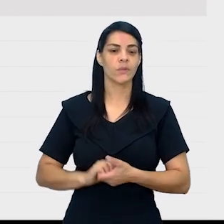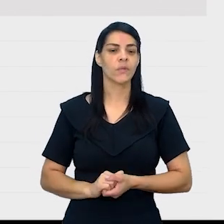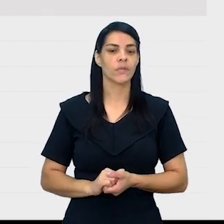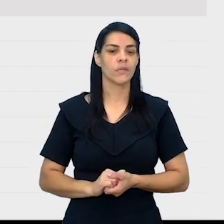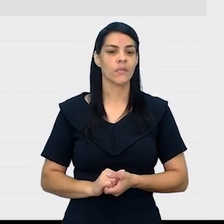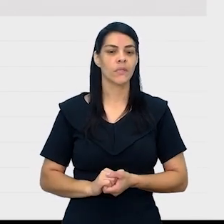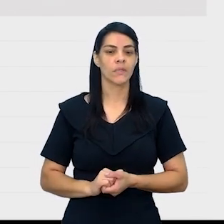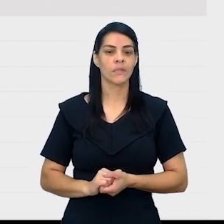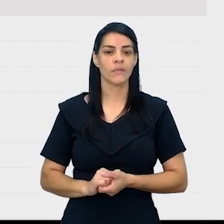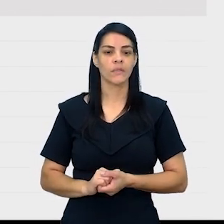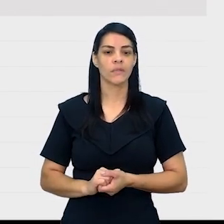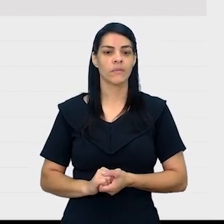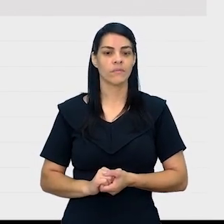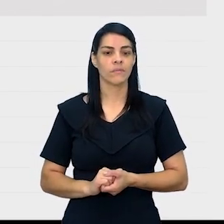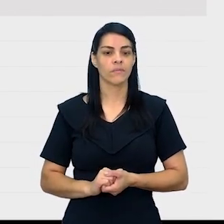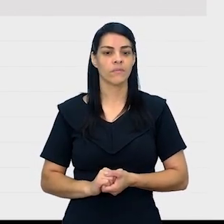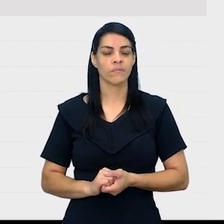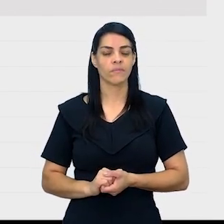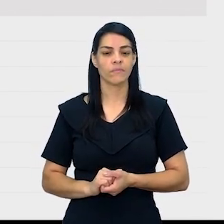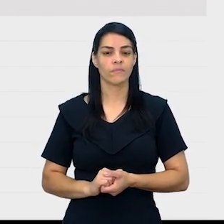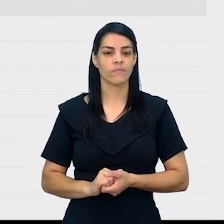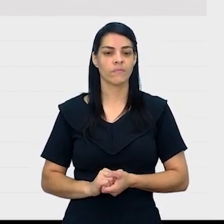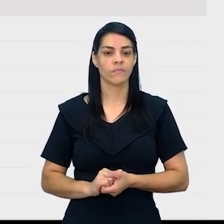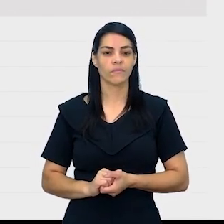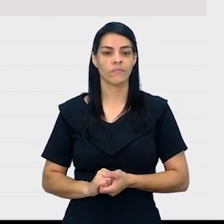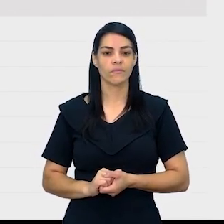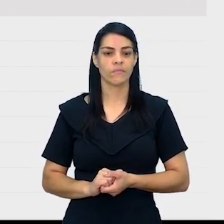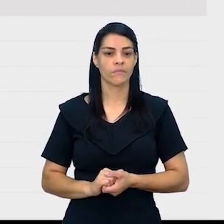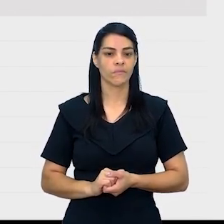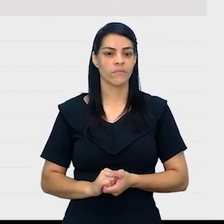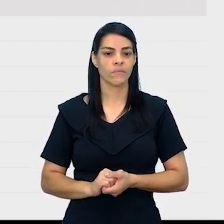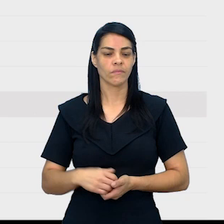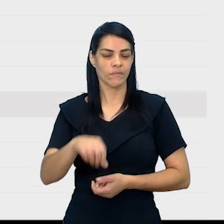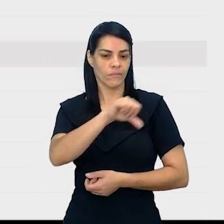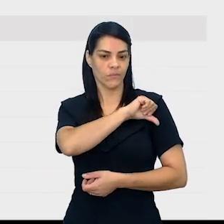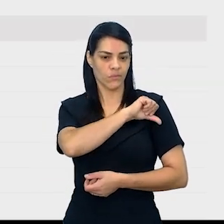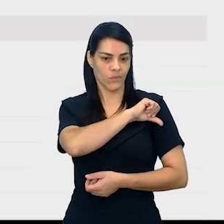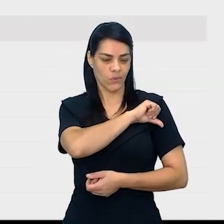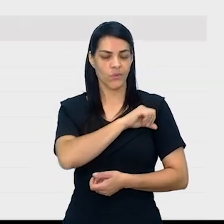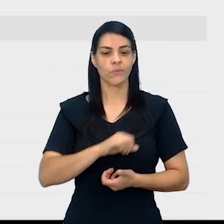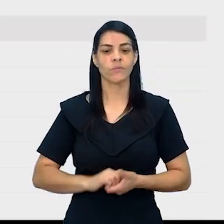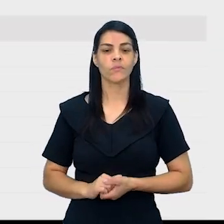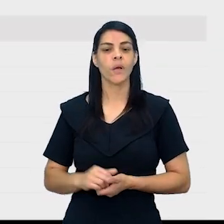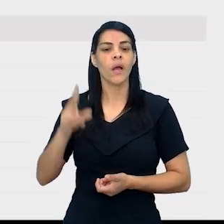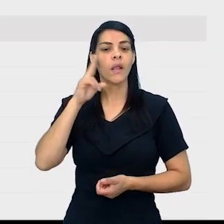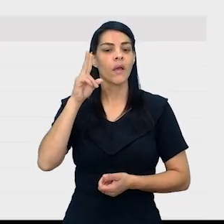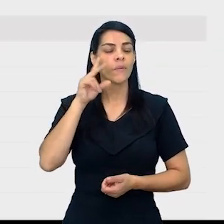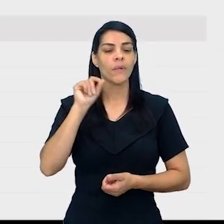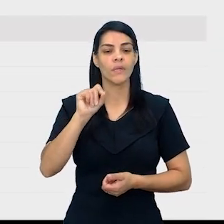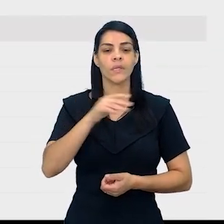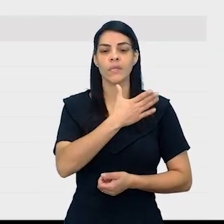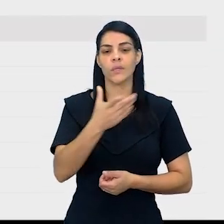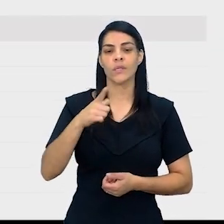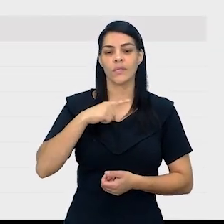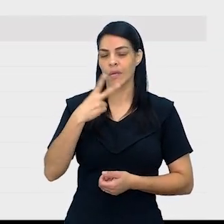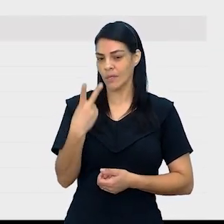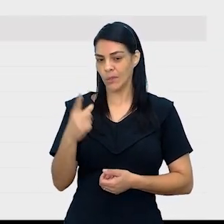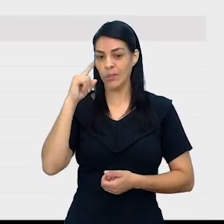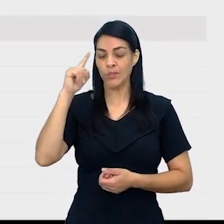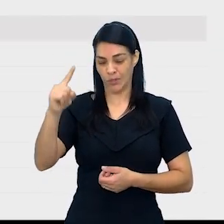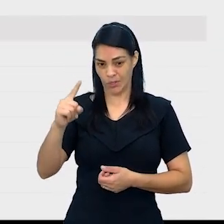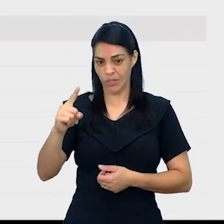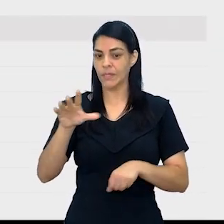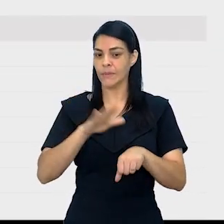escola chamava Escola Estadual Alice certo então eu vou no nono ano aqui também Lembrando que a gente teve dois dias de aplicação